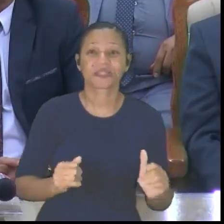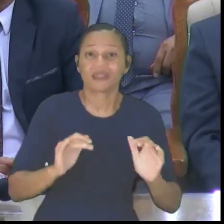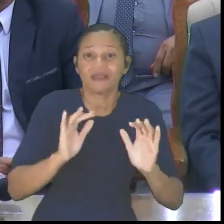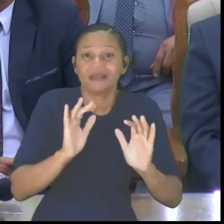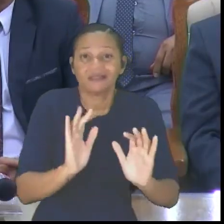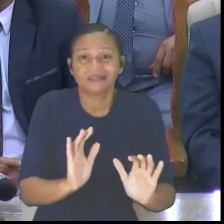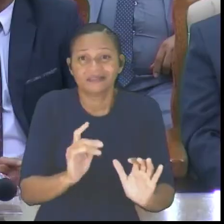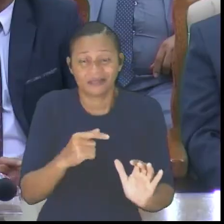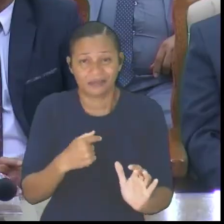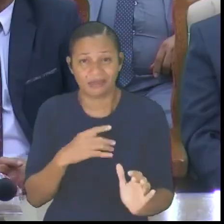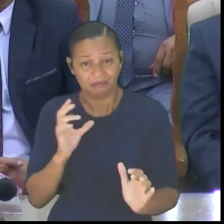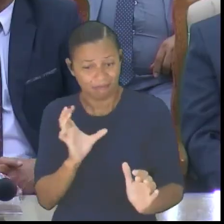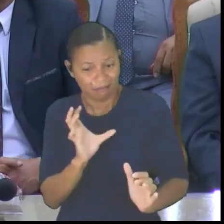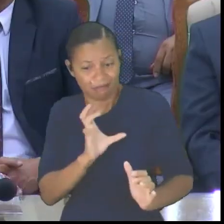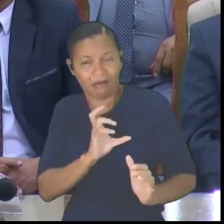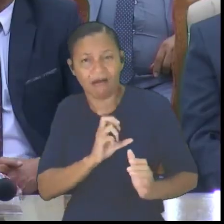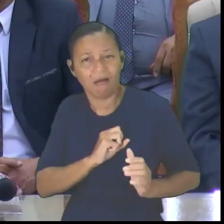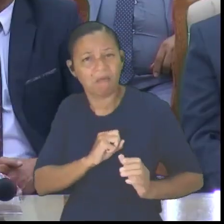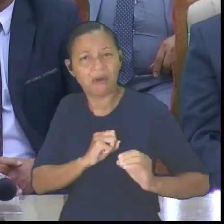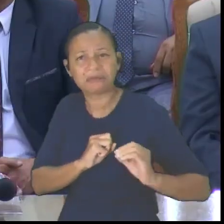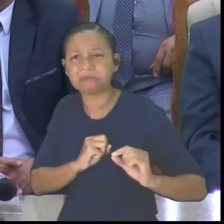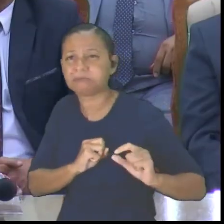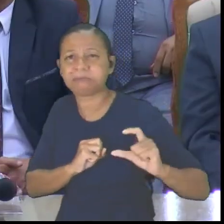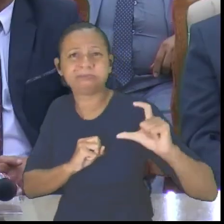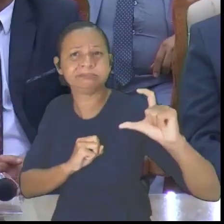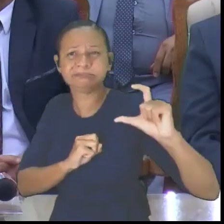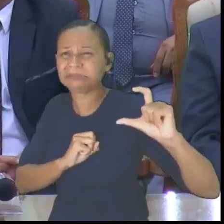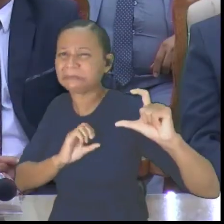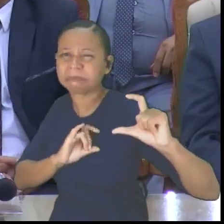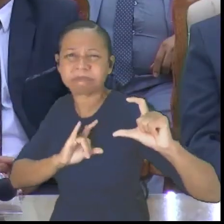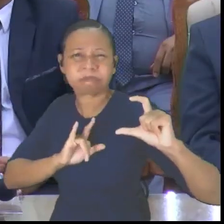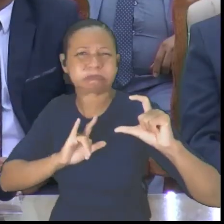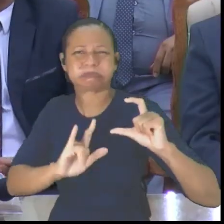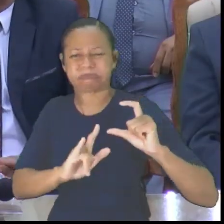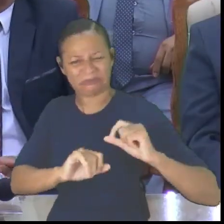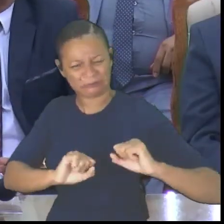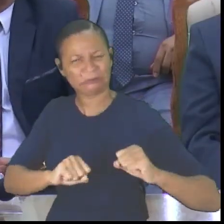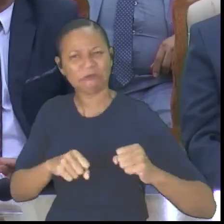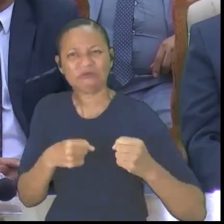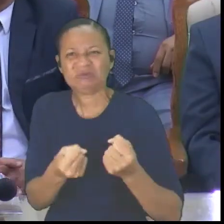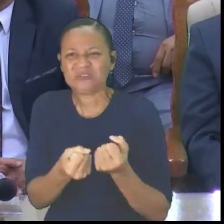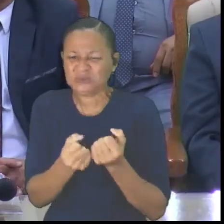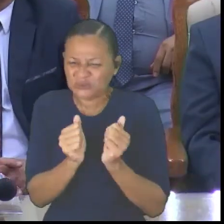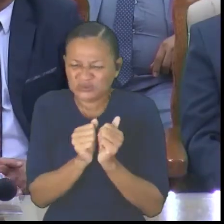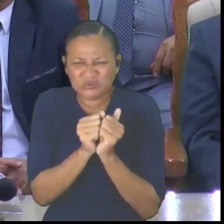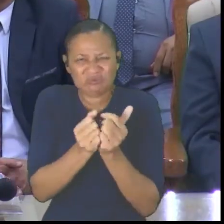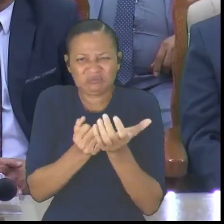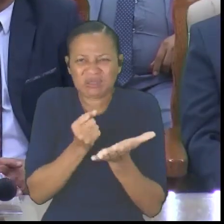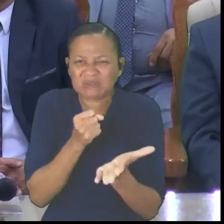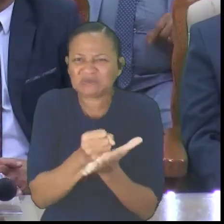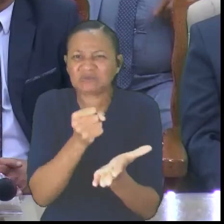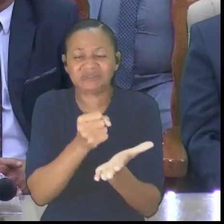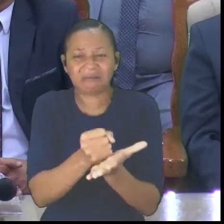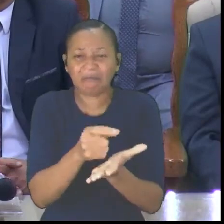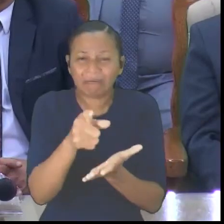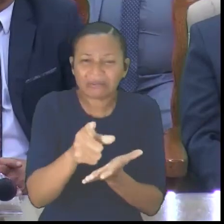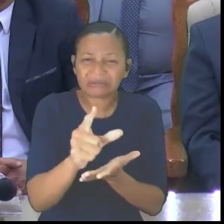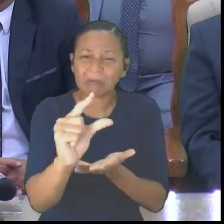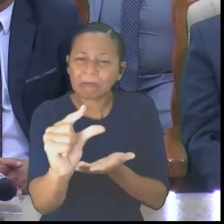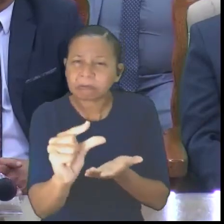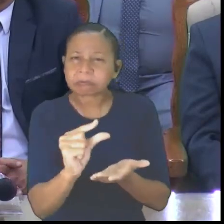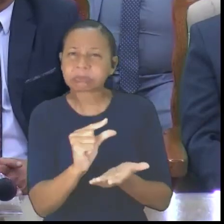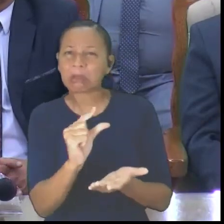Ainda que amando-vos, ainda que entregando, cada vez mais, seja menos amado. Ou